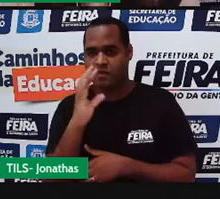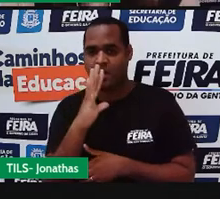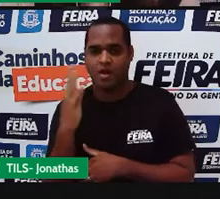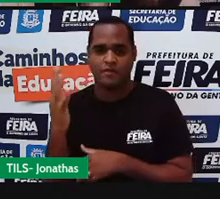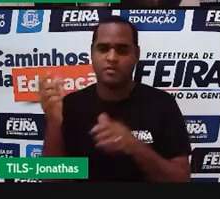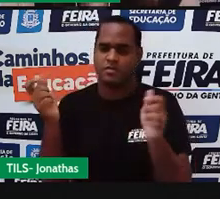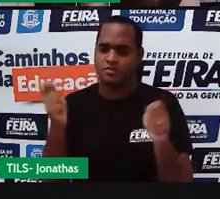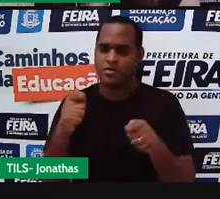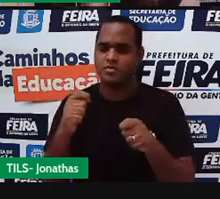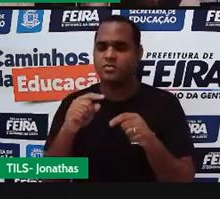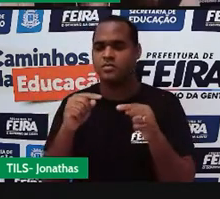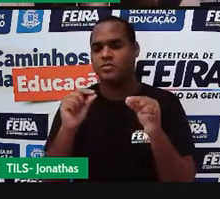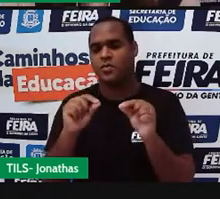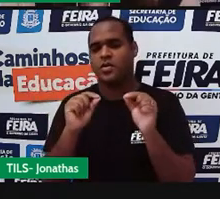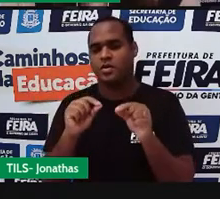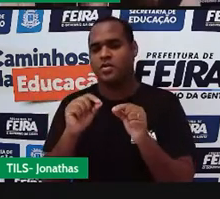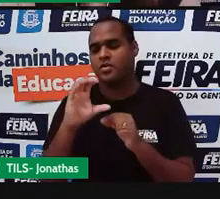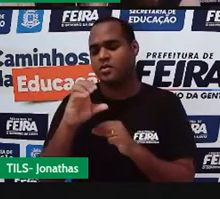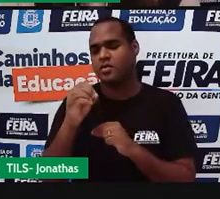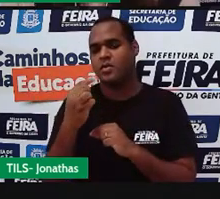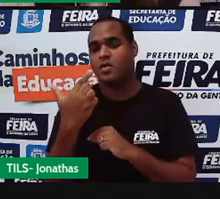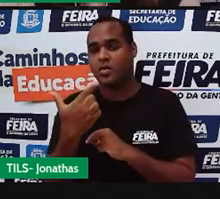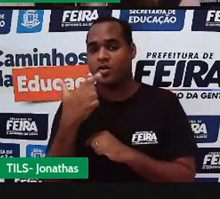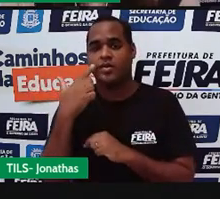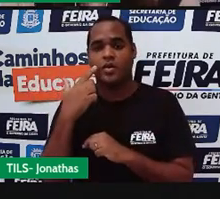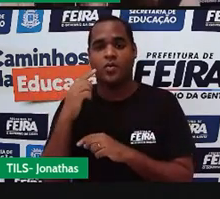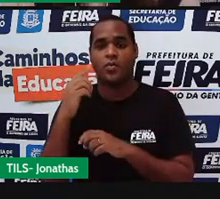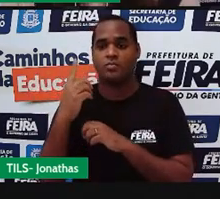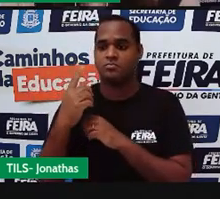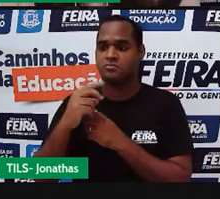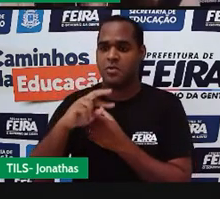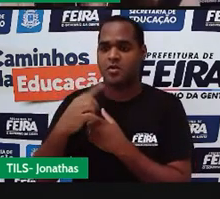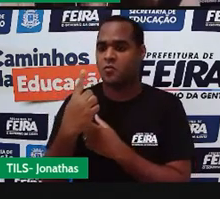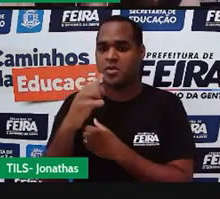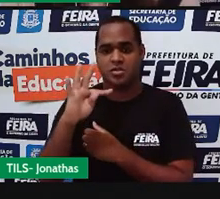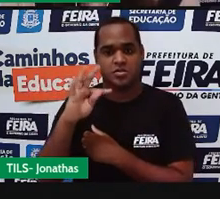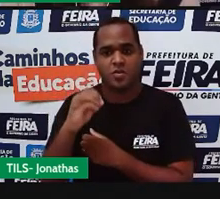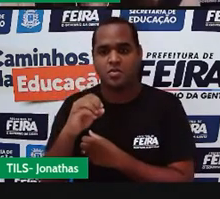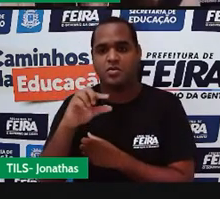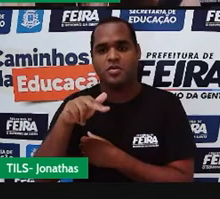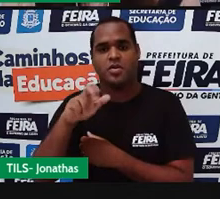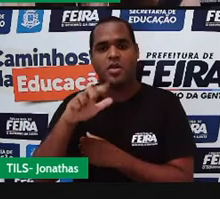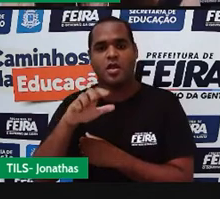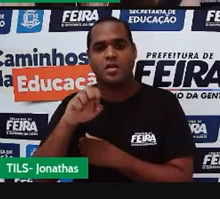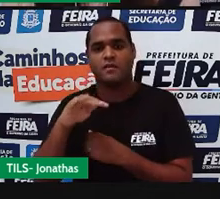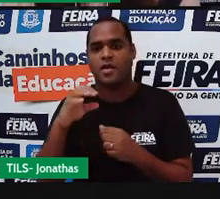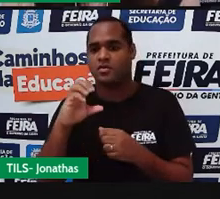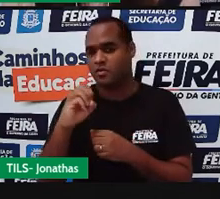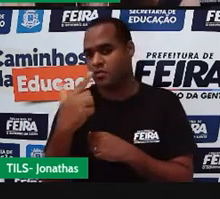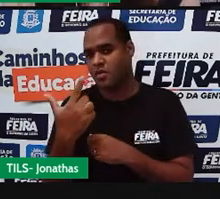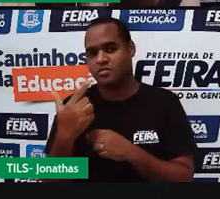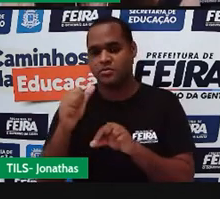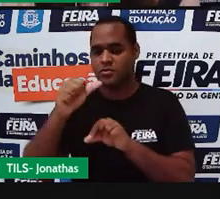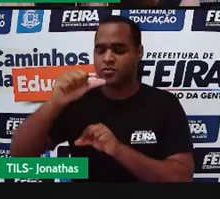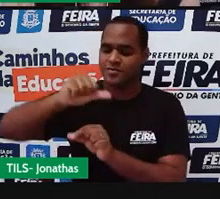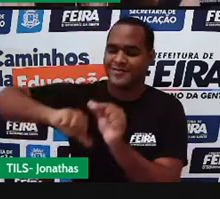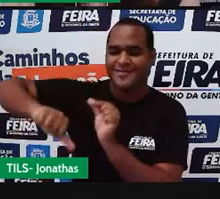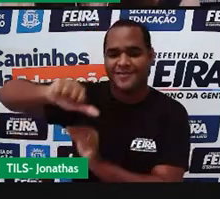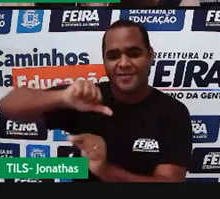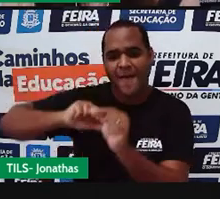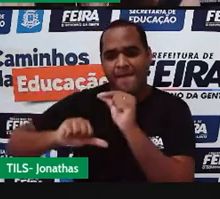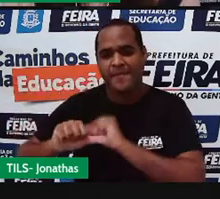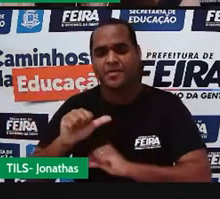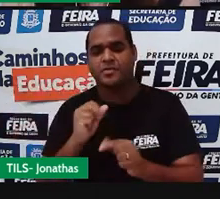podem absorver até uma tonelada de CO2 durante a sua vida reciclar-se sempre